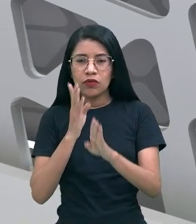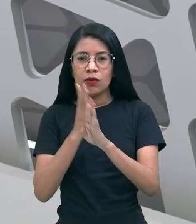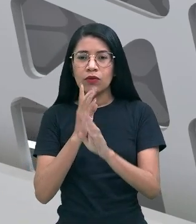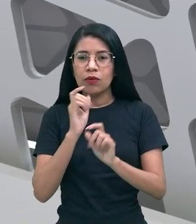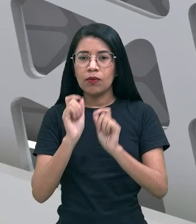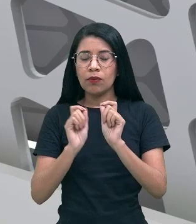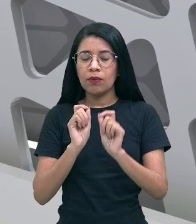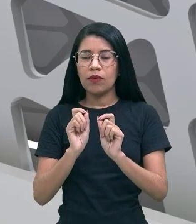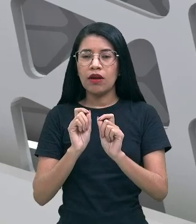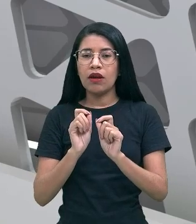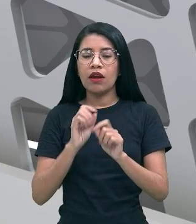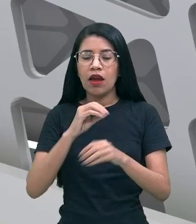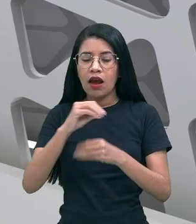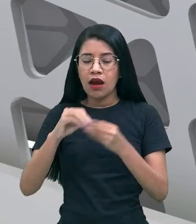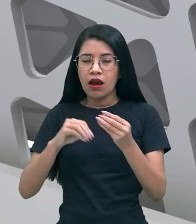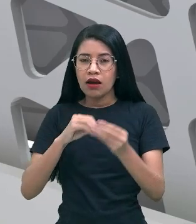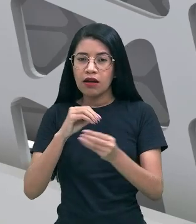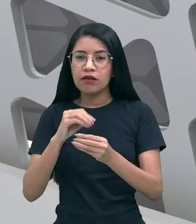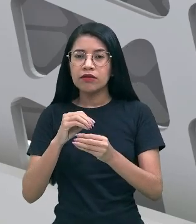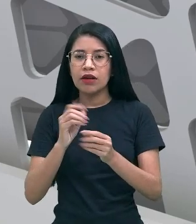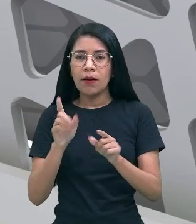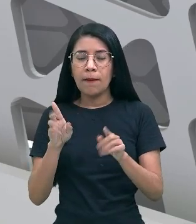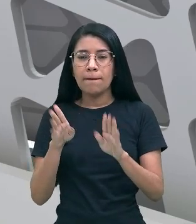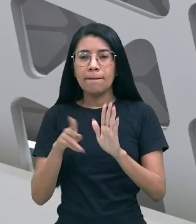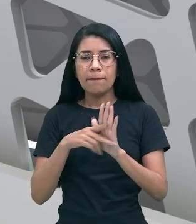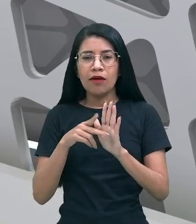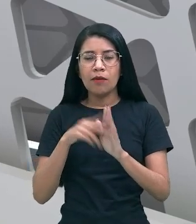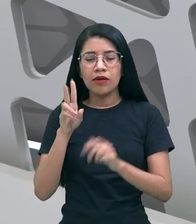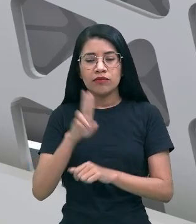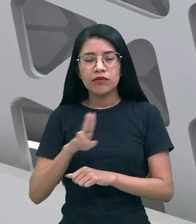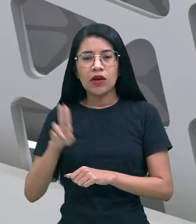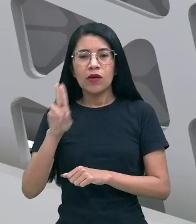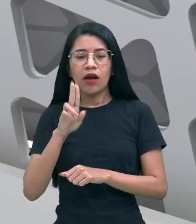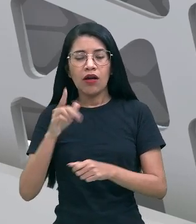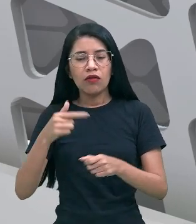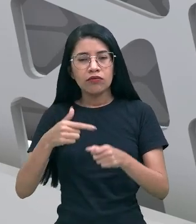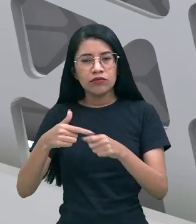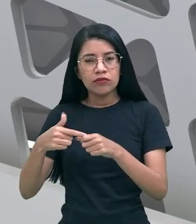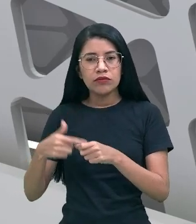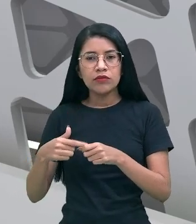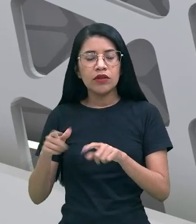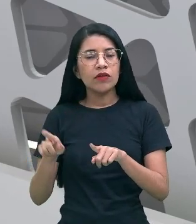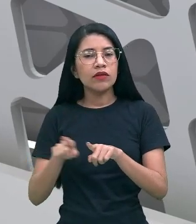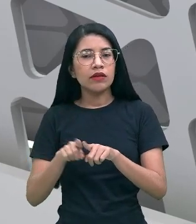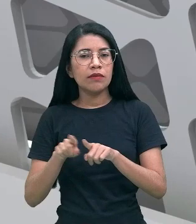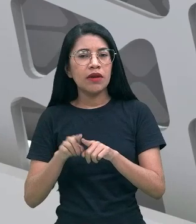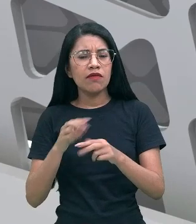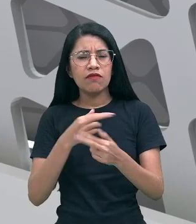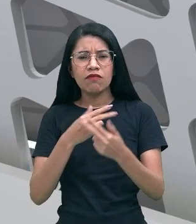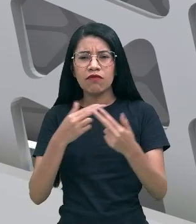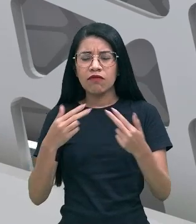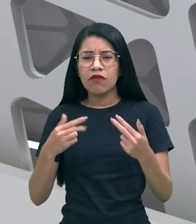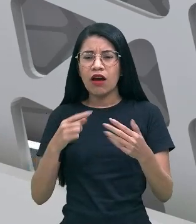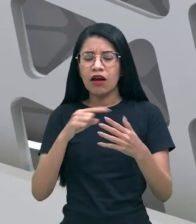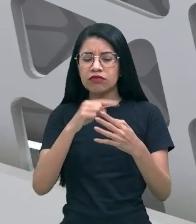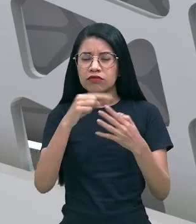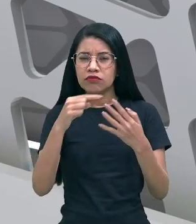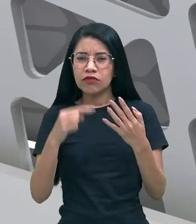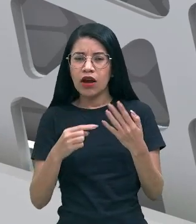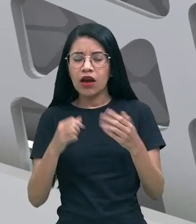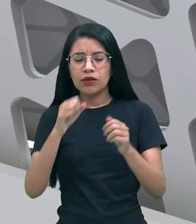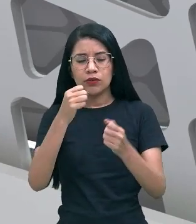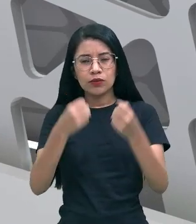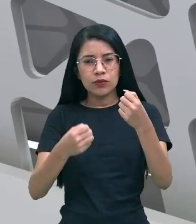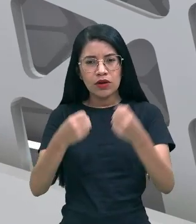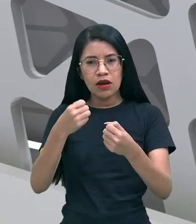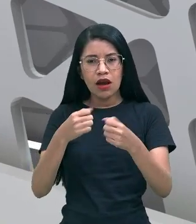essa mistura serve para ser usada como combustível, serve para ser usada em vários, em carros,